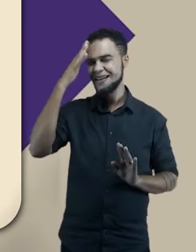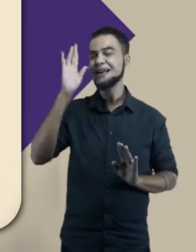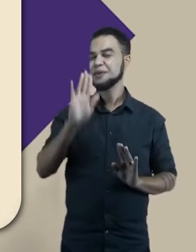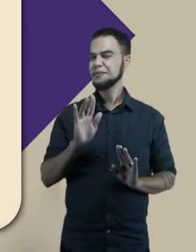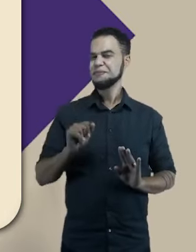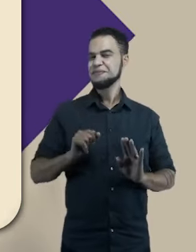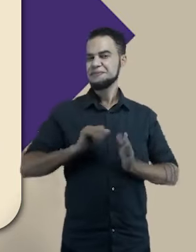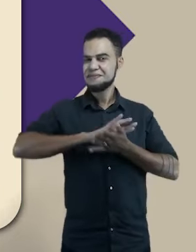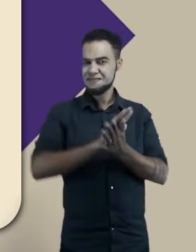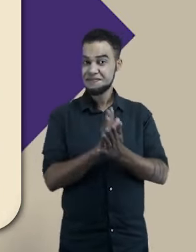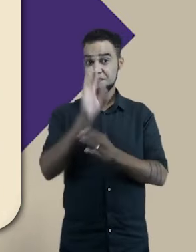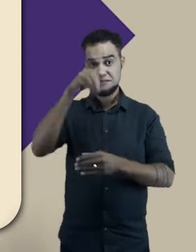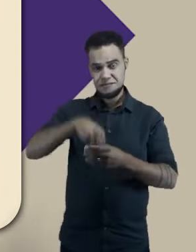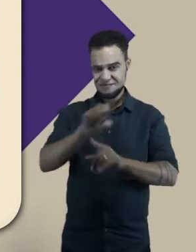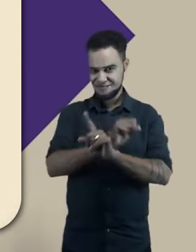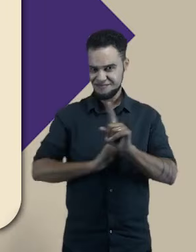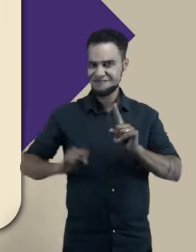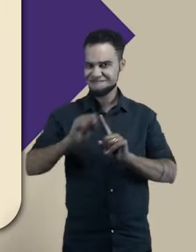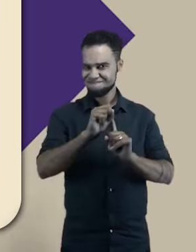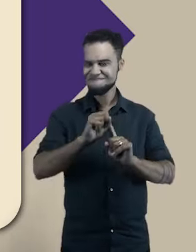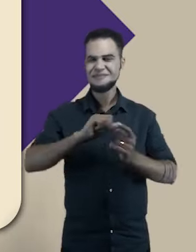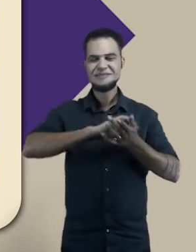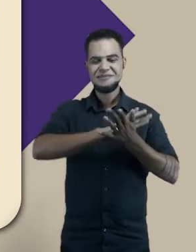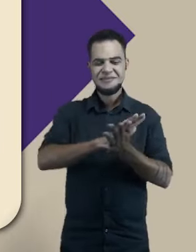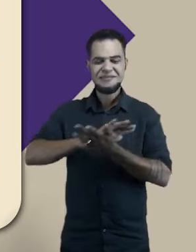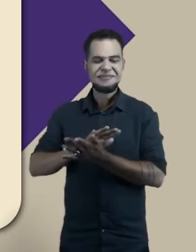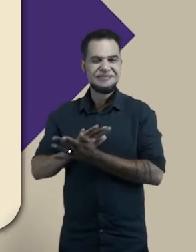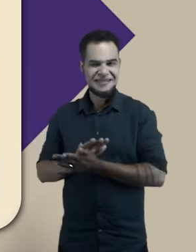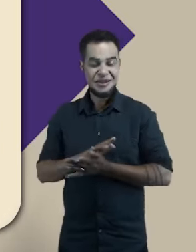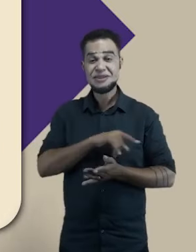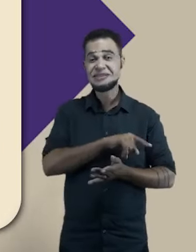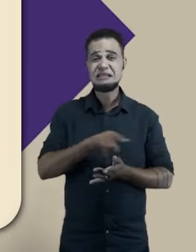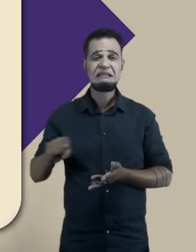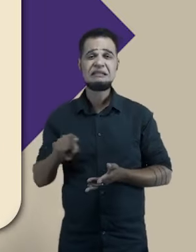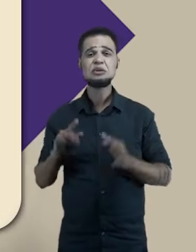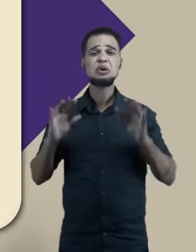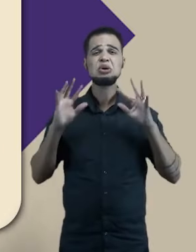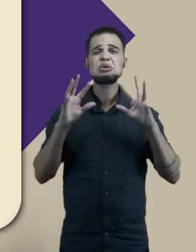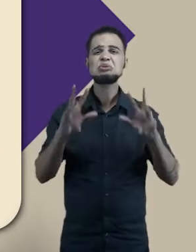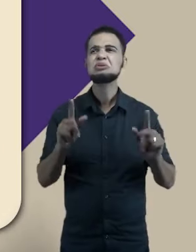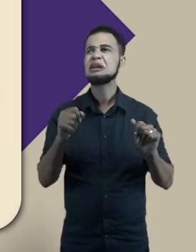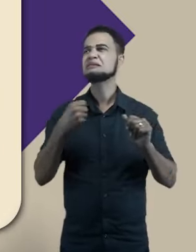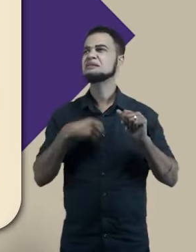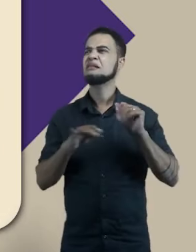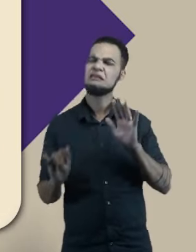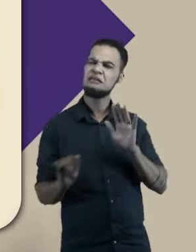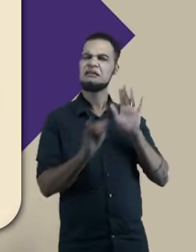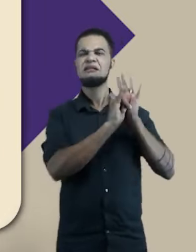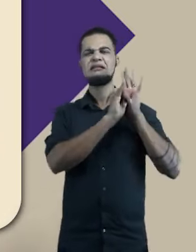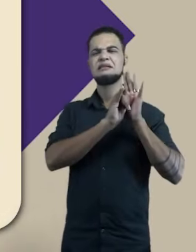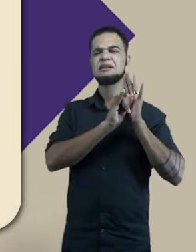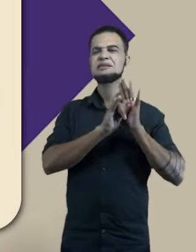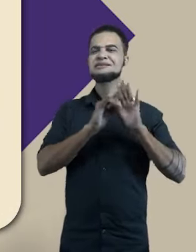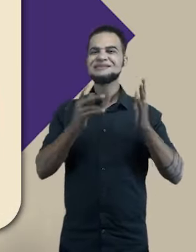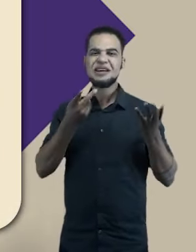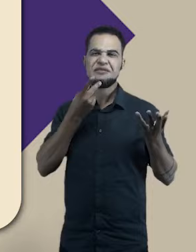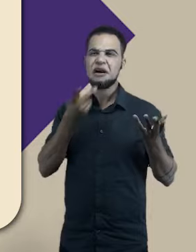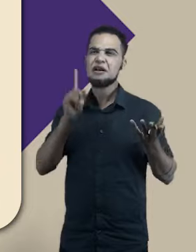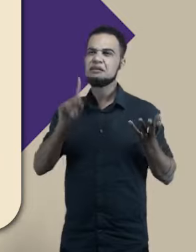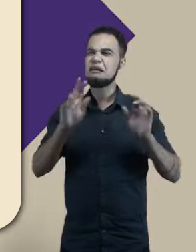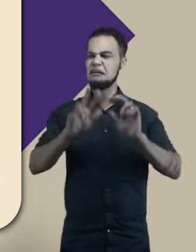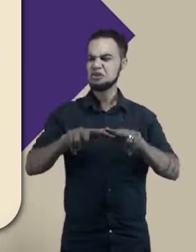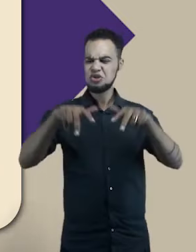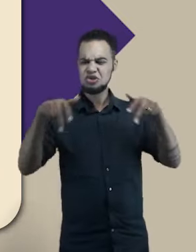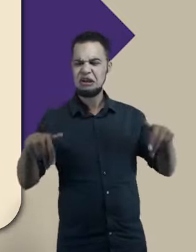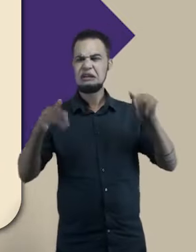que a gente tem na nossa sociedade e toda essa ideologia que falam que tem, existe uma ideologia